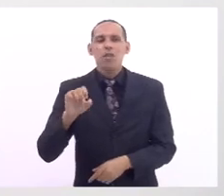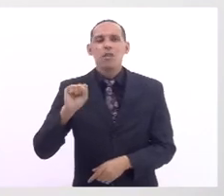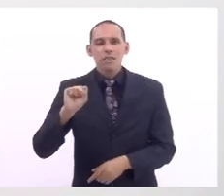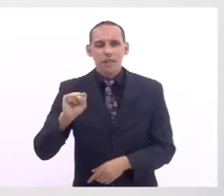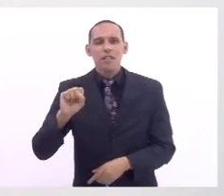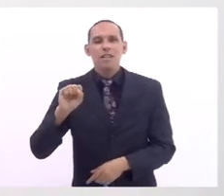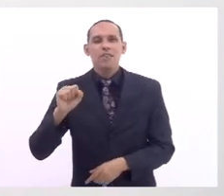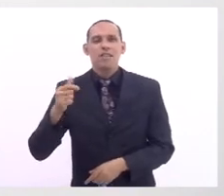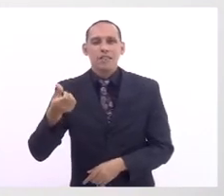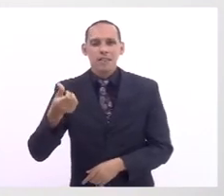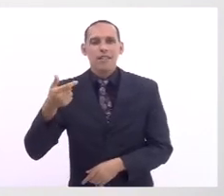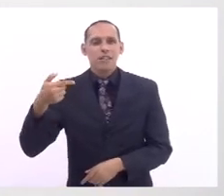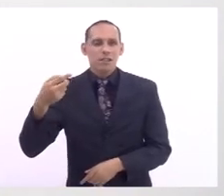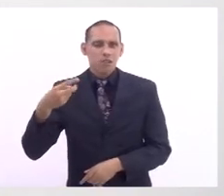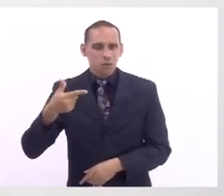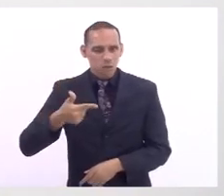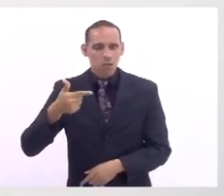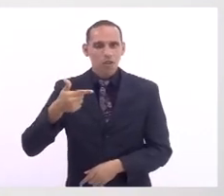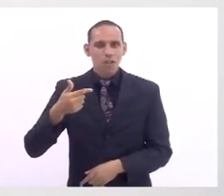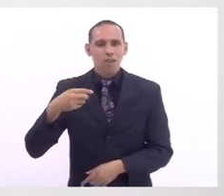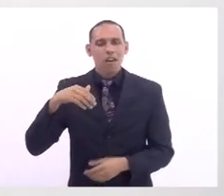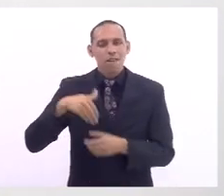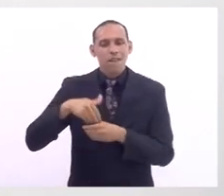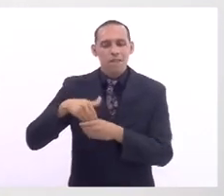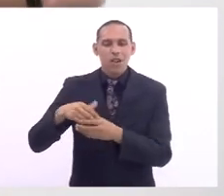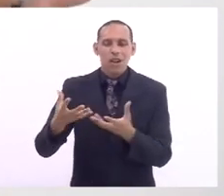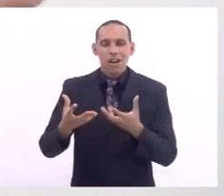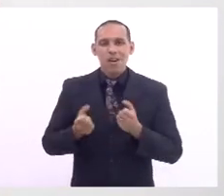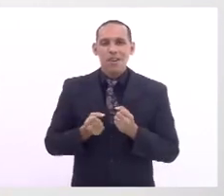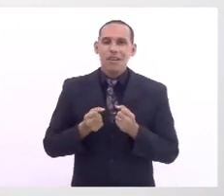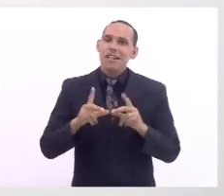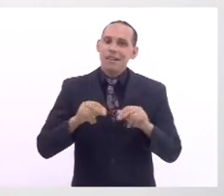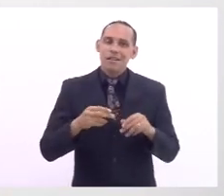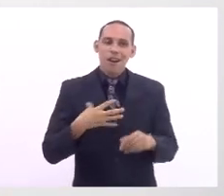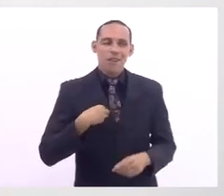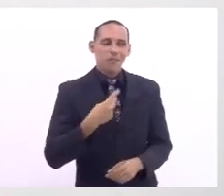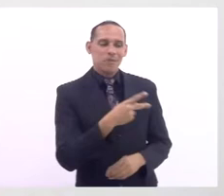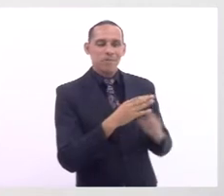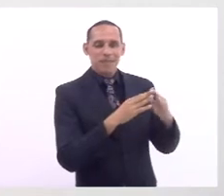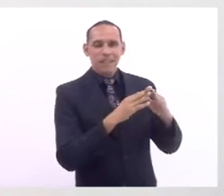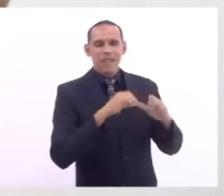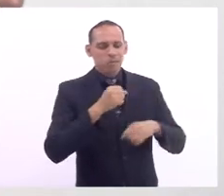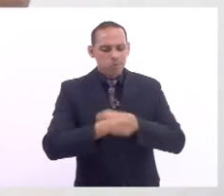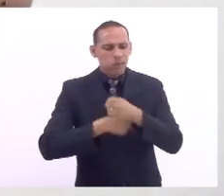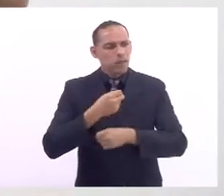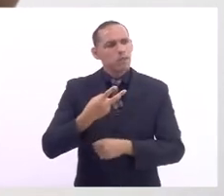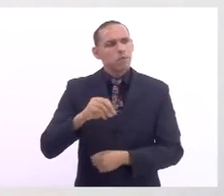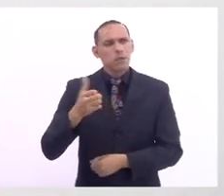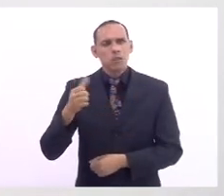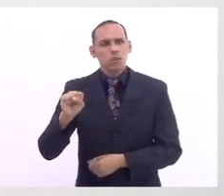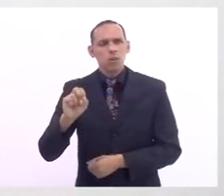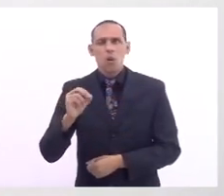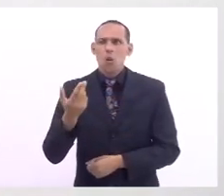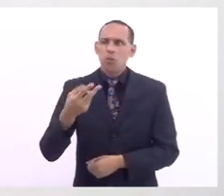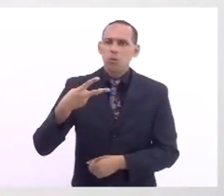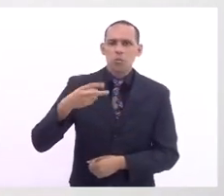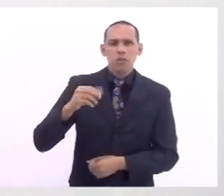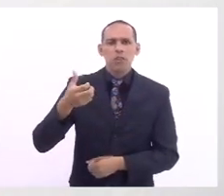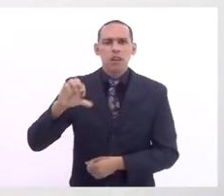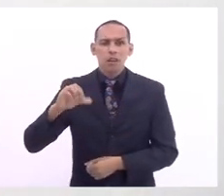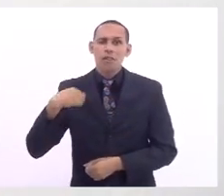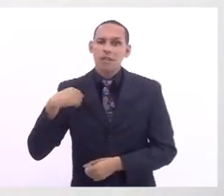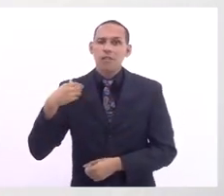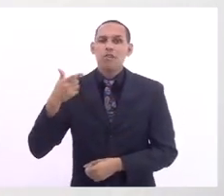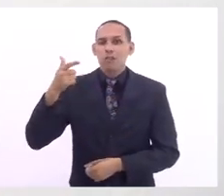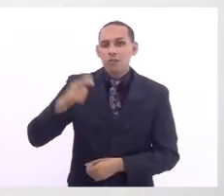votos pobre como filho da casa depois 2018 E aí eu acho que foi 2018/2019 eu fui de